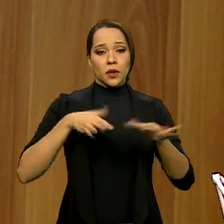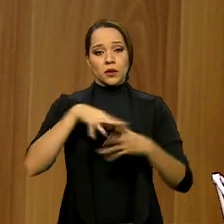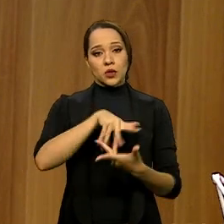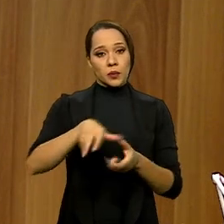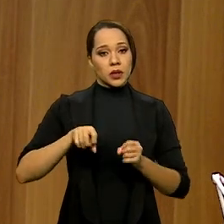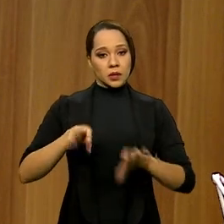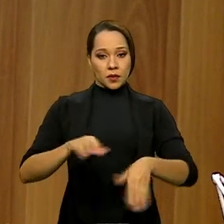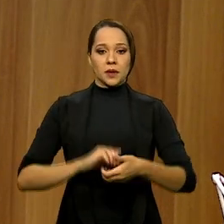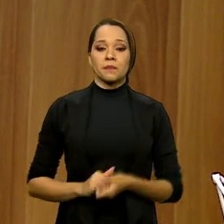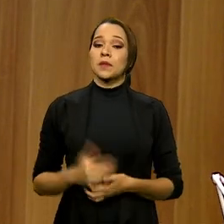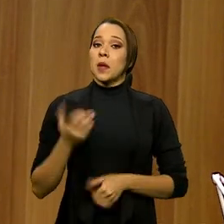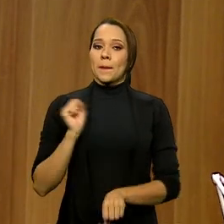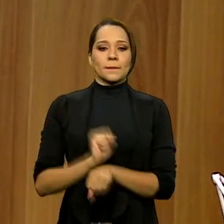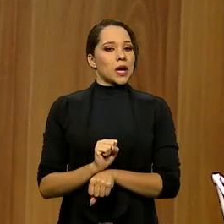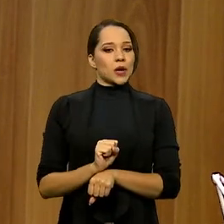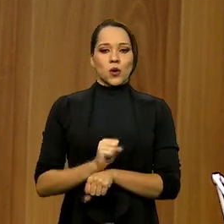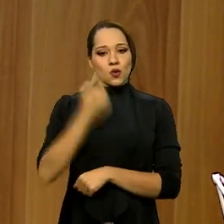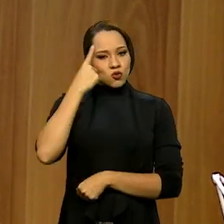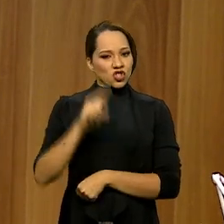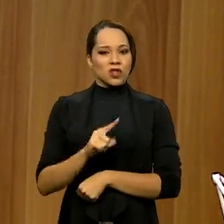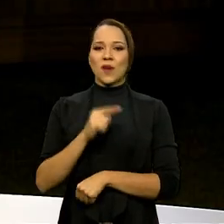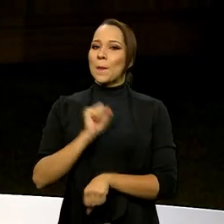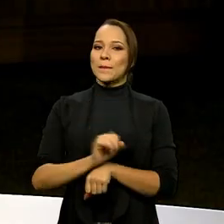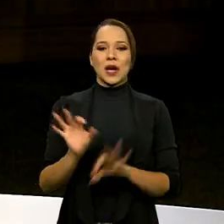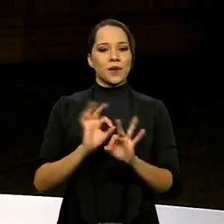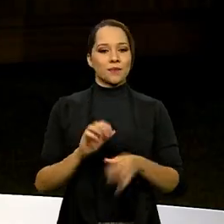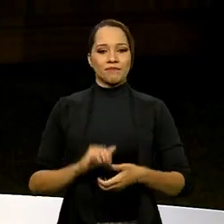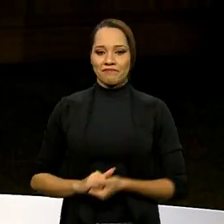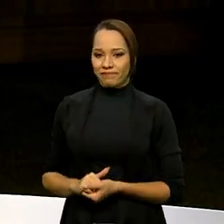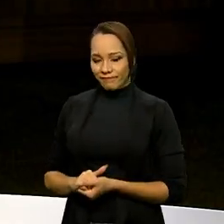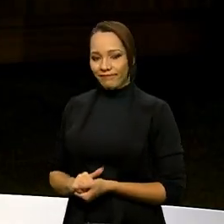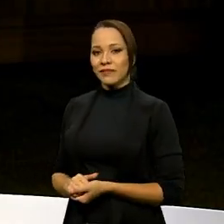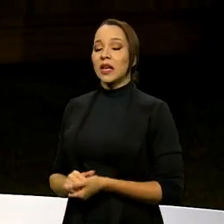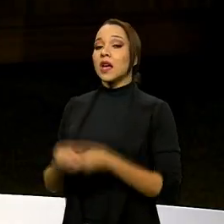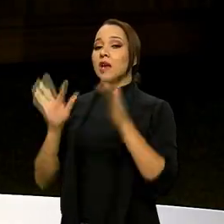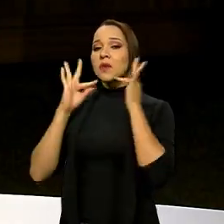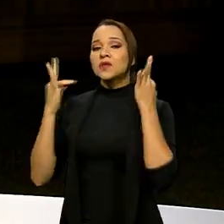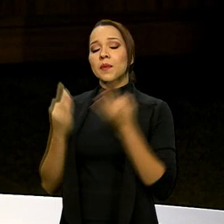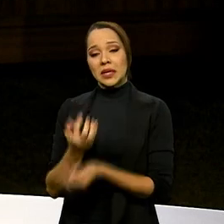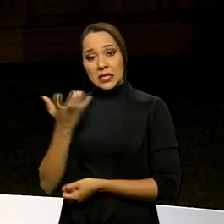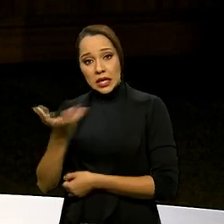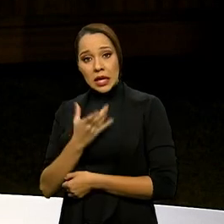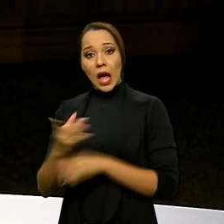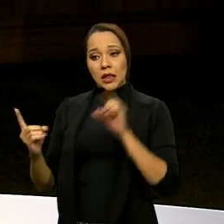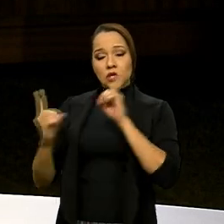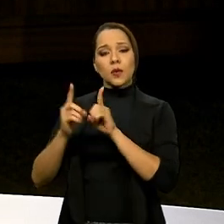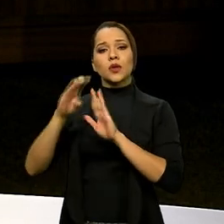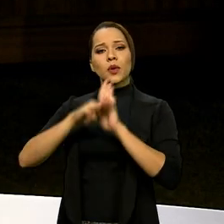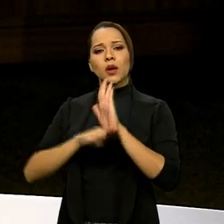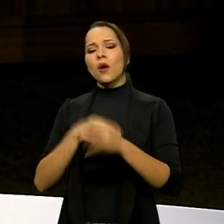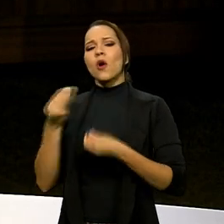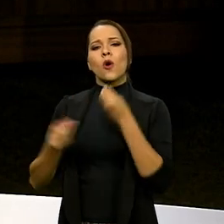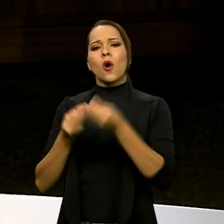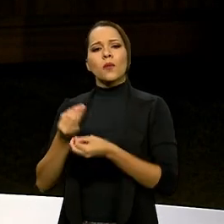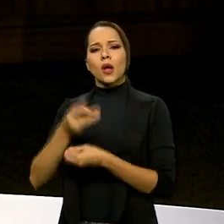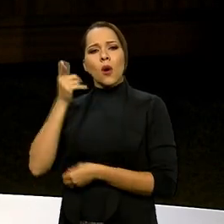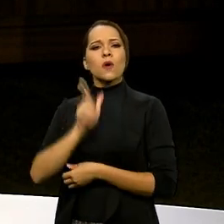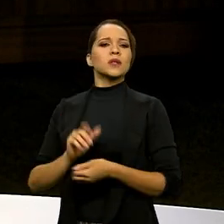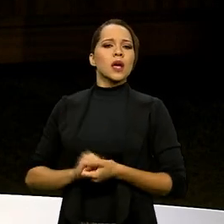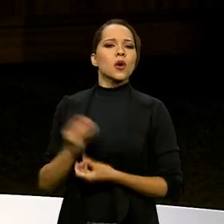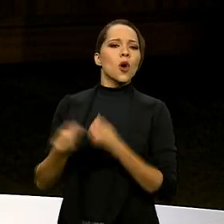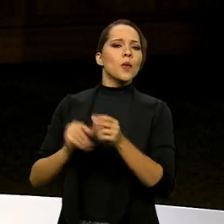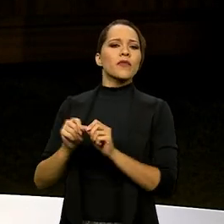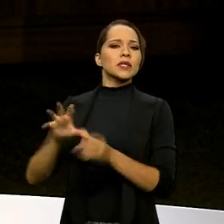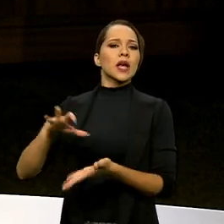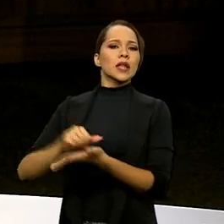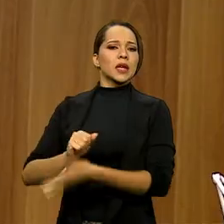pandemia. Então, não paramos um dia sequer. E, secretária, e para as famílias que querem ter o atendimento do programa, como é que elas podem fazer? Como é que elas se